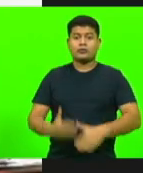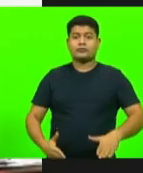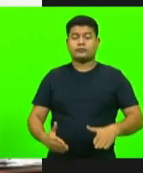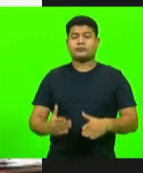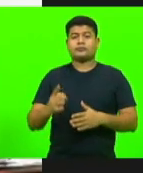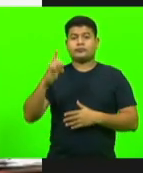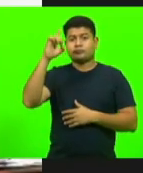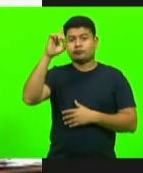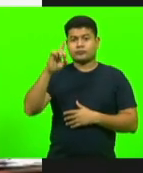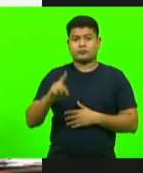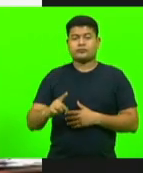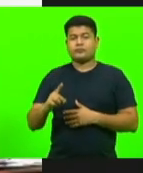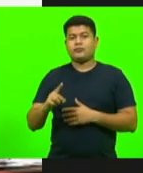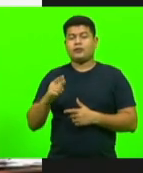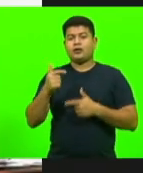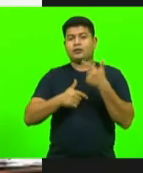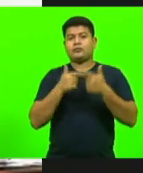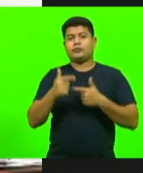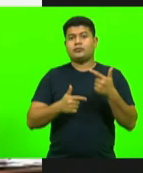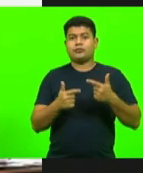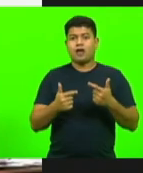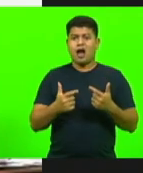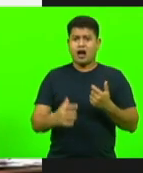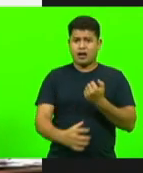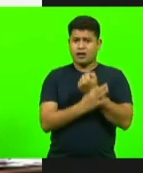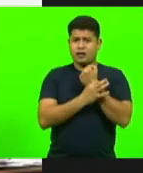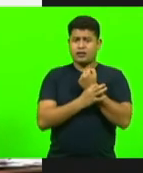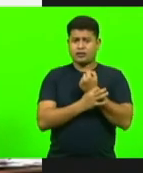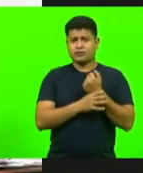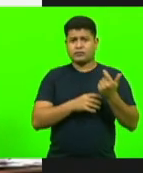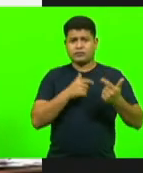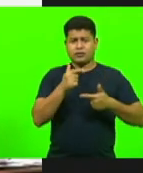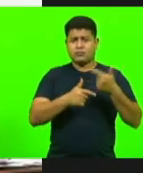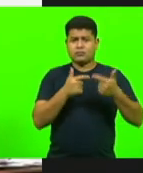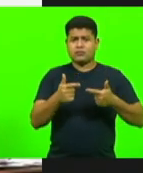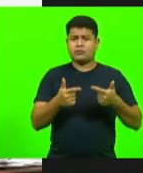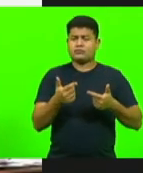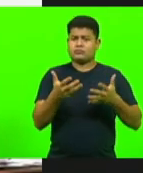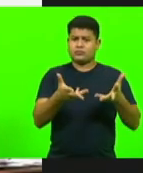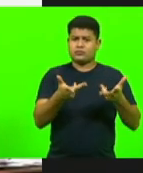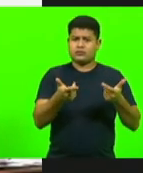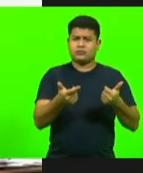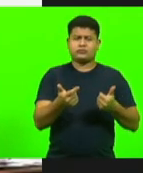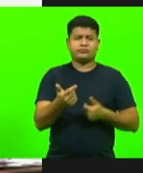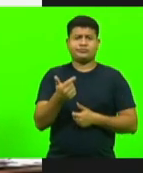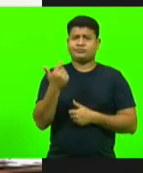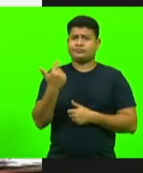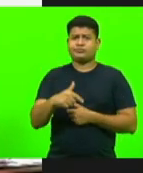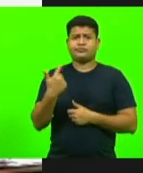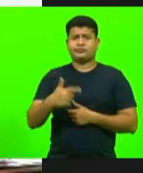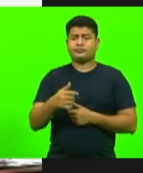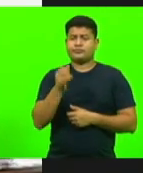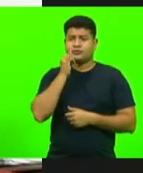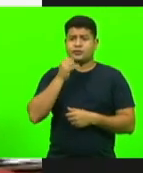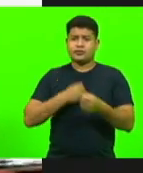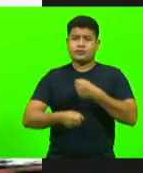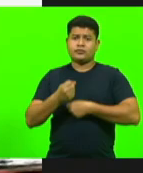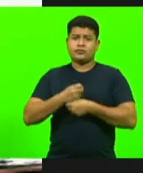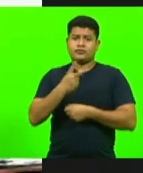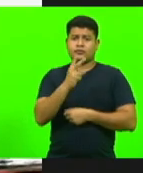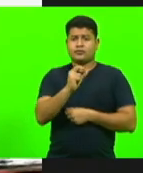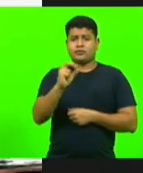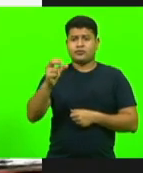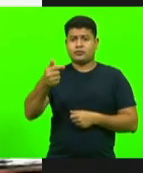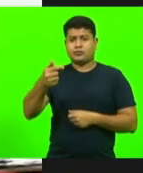sobretudo não garante de forma alguma prestação de qualidade população ao contrário é em 2007 o esperto